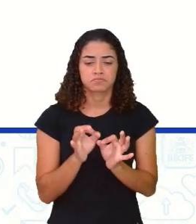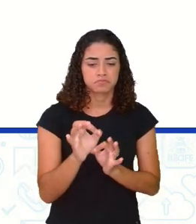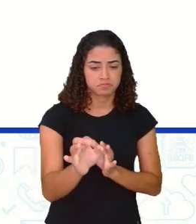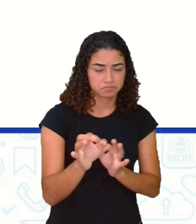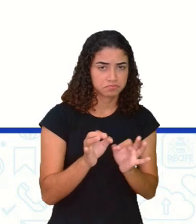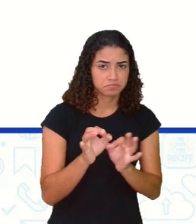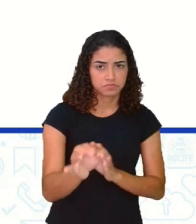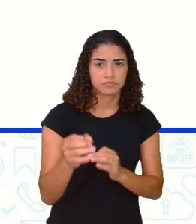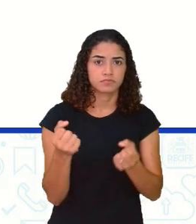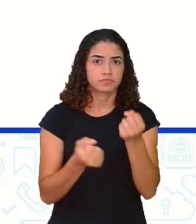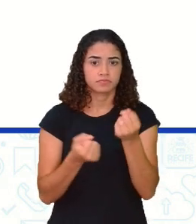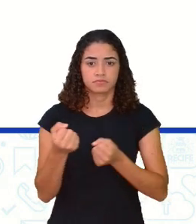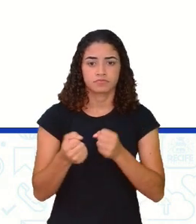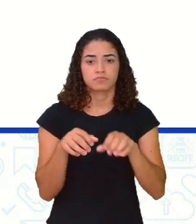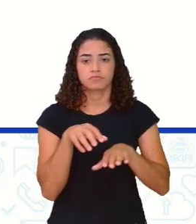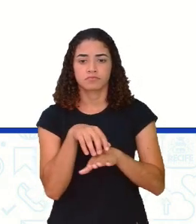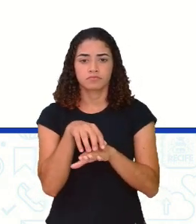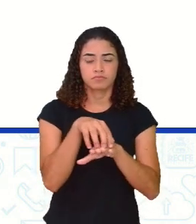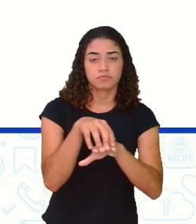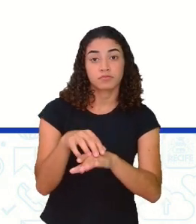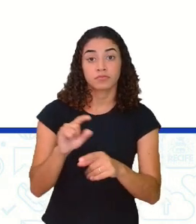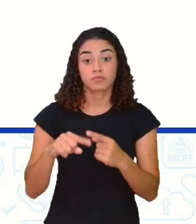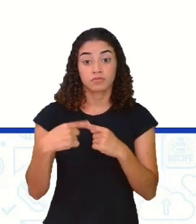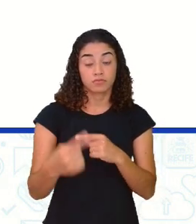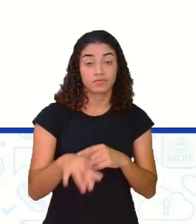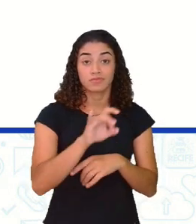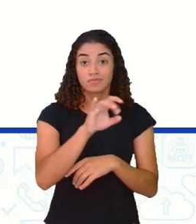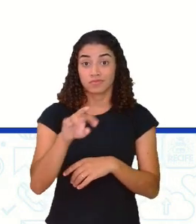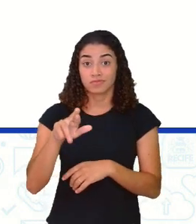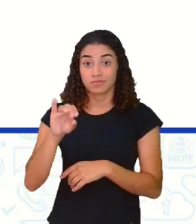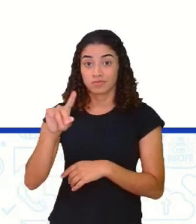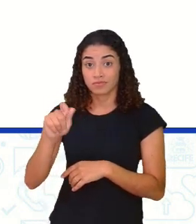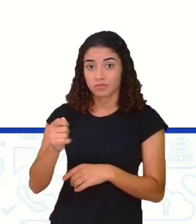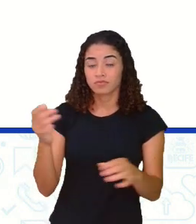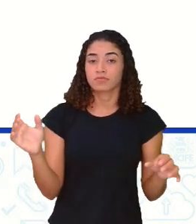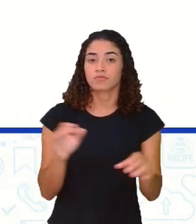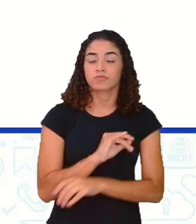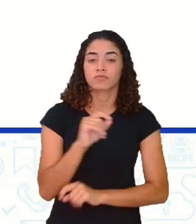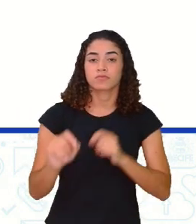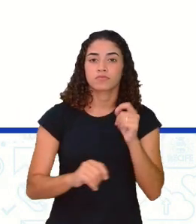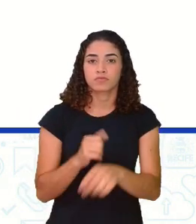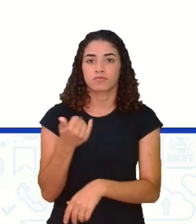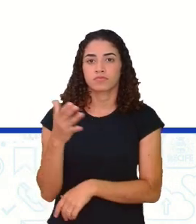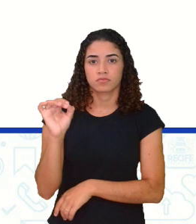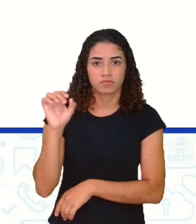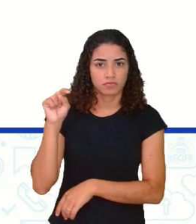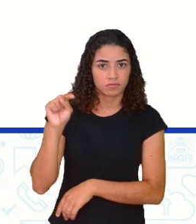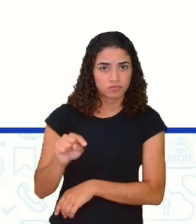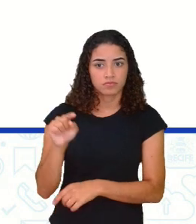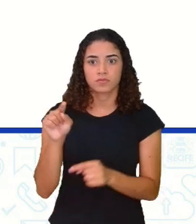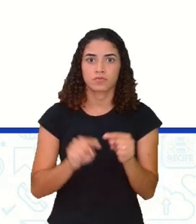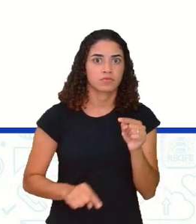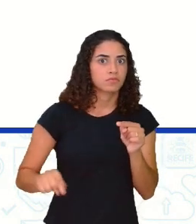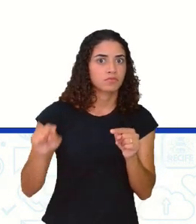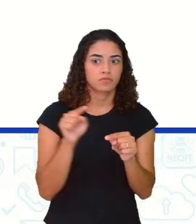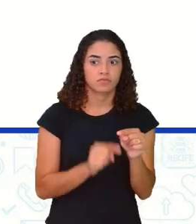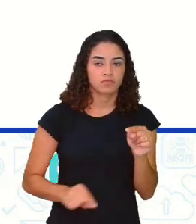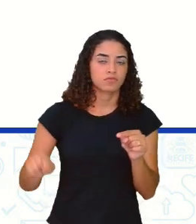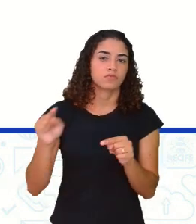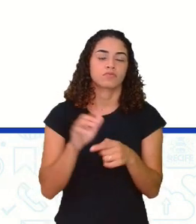o automóvel depois que cada roda completou 10.000 voltas? Aqui